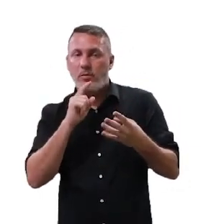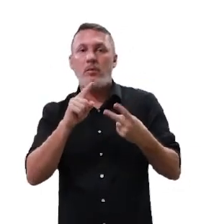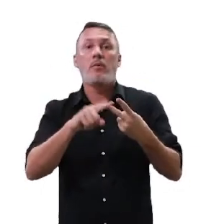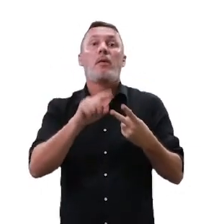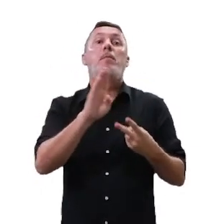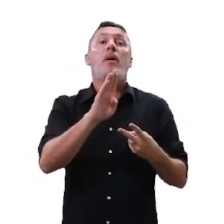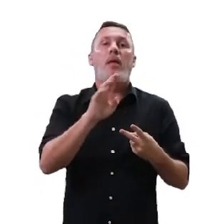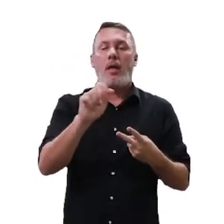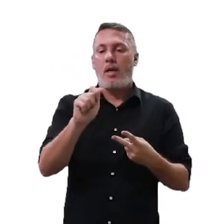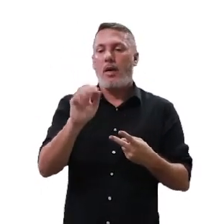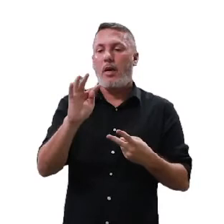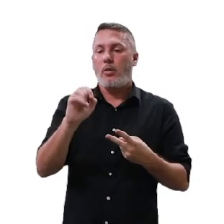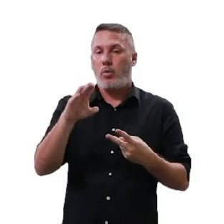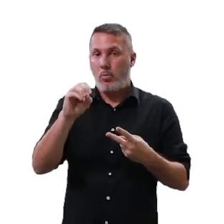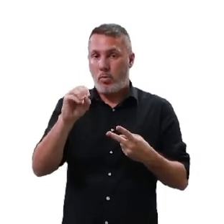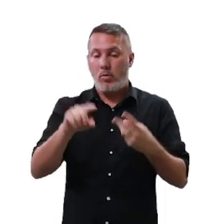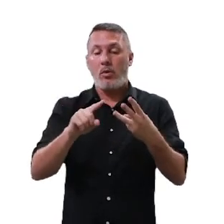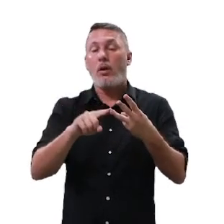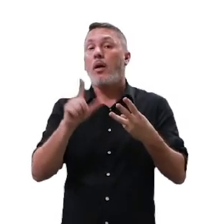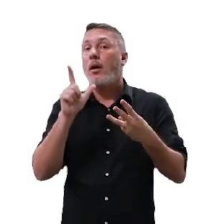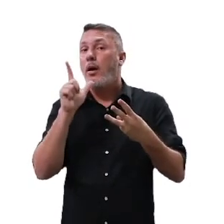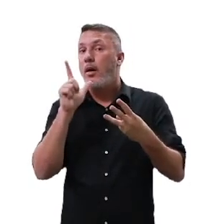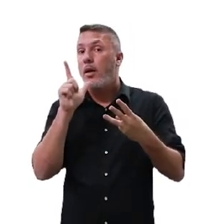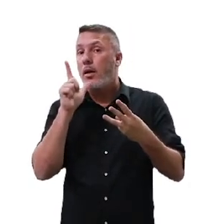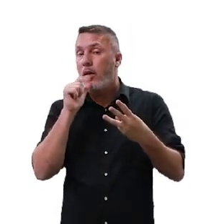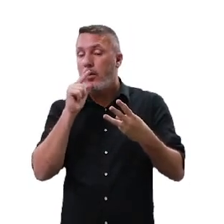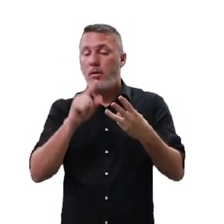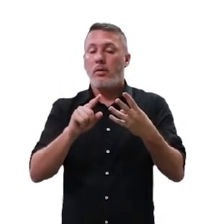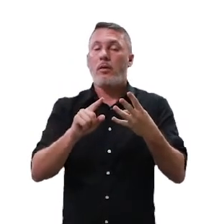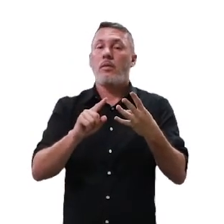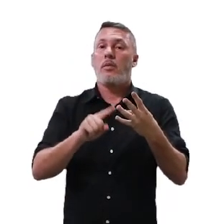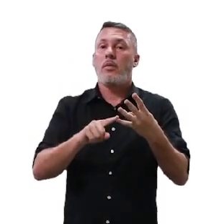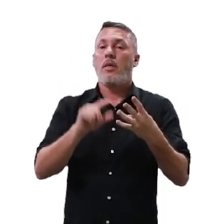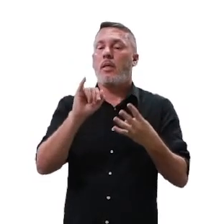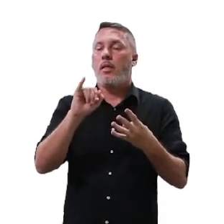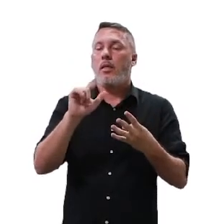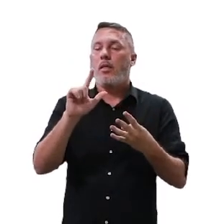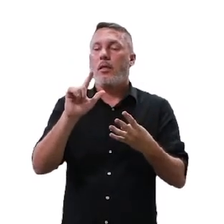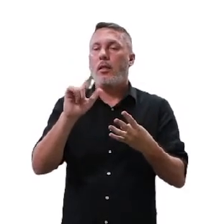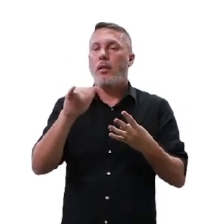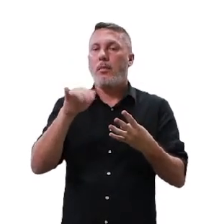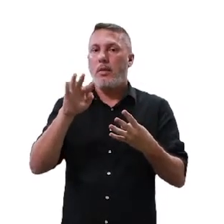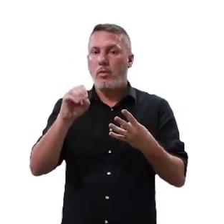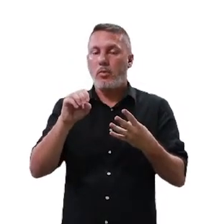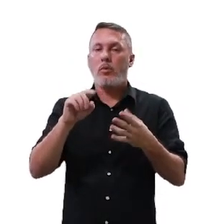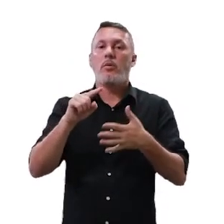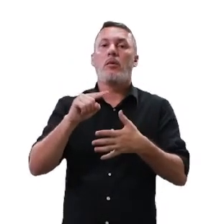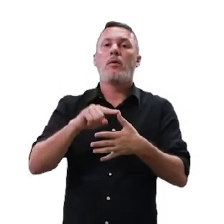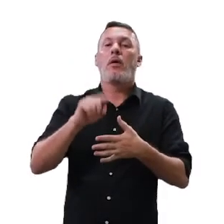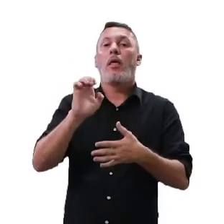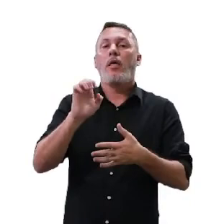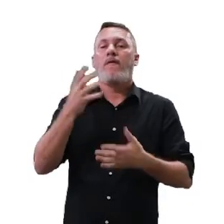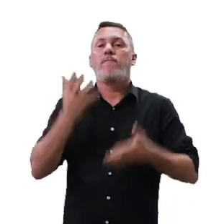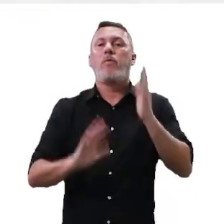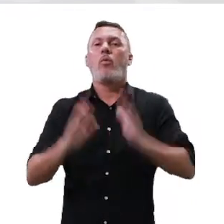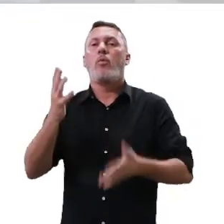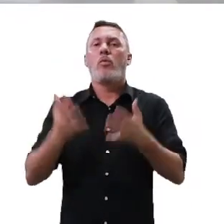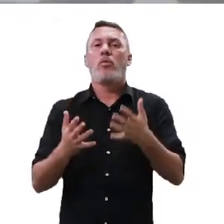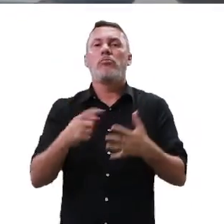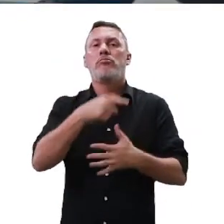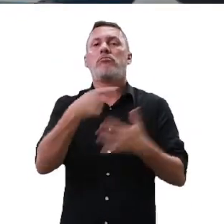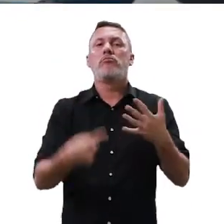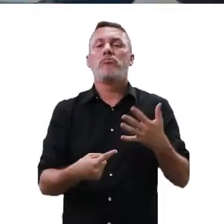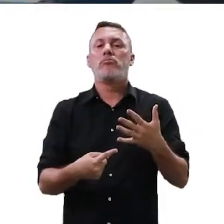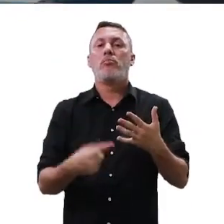pelos átomos. C, pela água. D, pelo ilimitado. Ou E, pelo